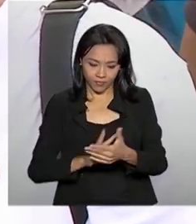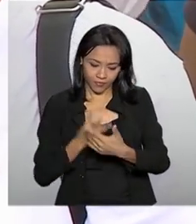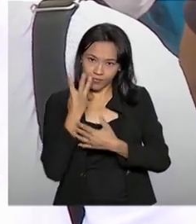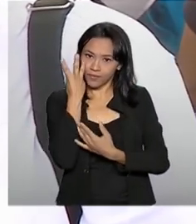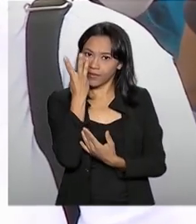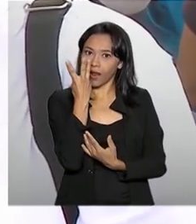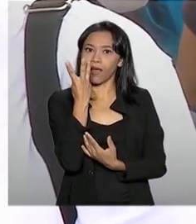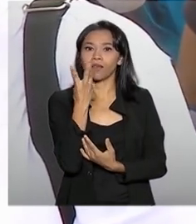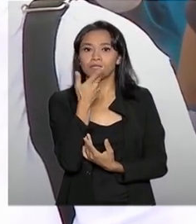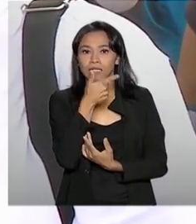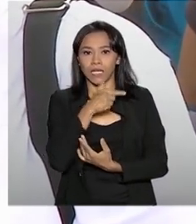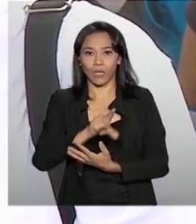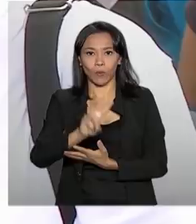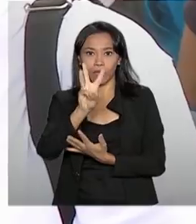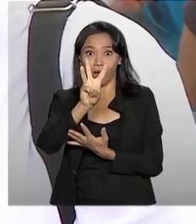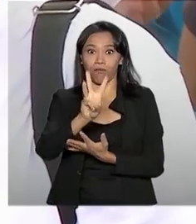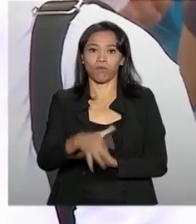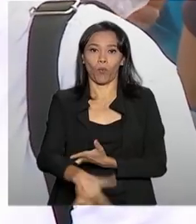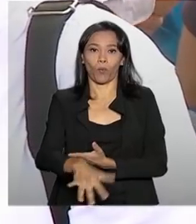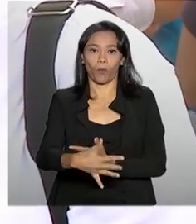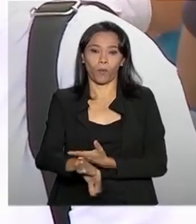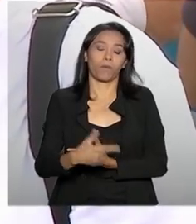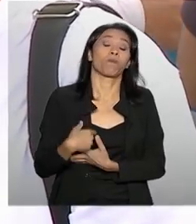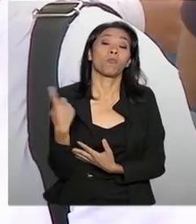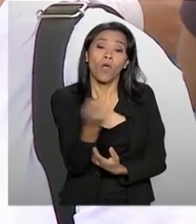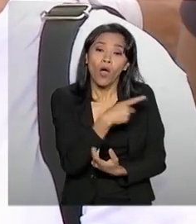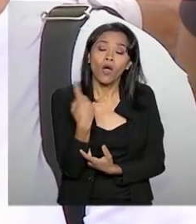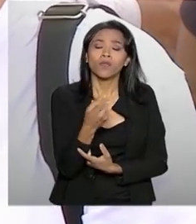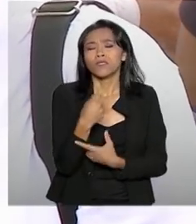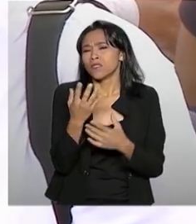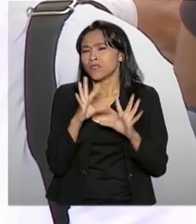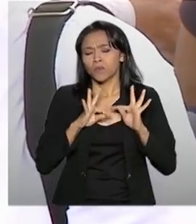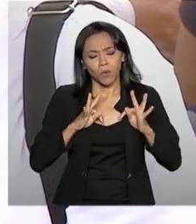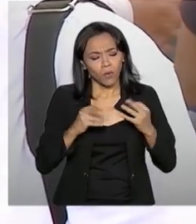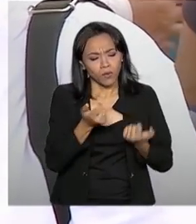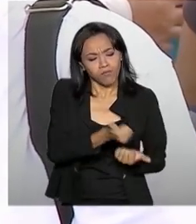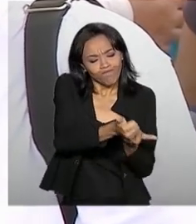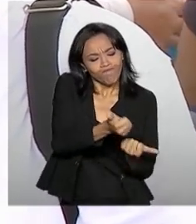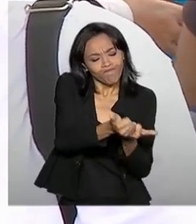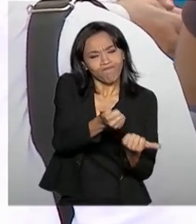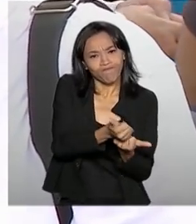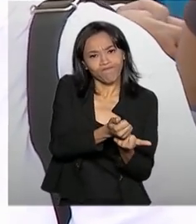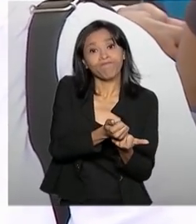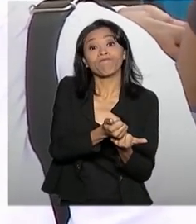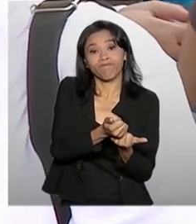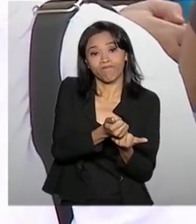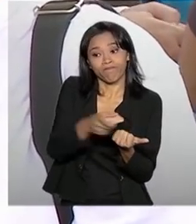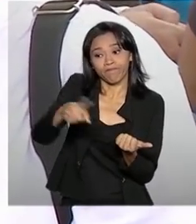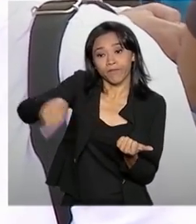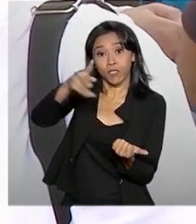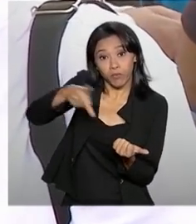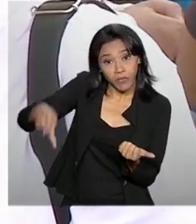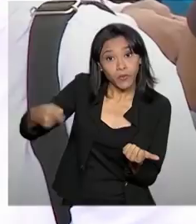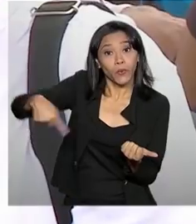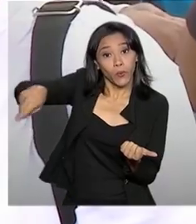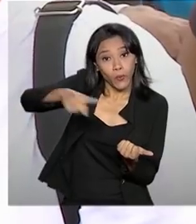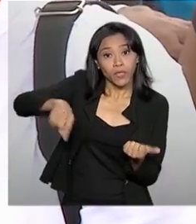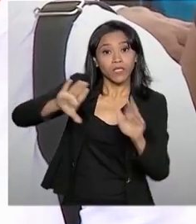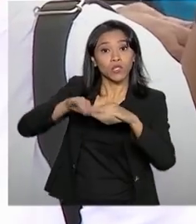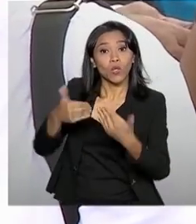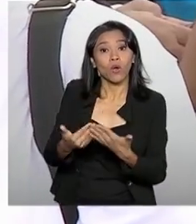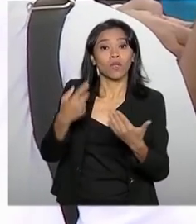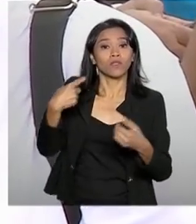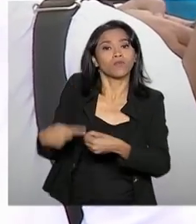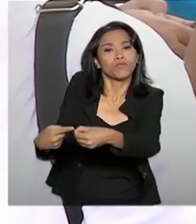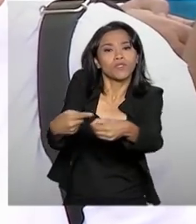esses alfabetizadores estão fazendo. Estamos dispostos a prestar todo o auxílio aos professores ligados às escolas